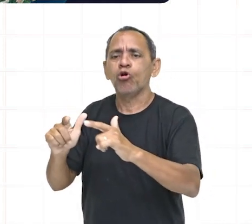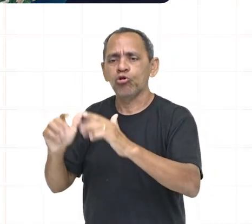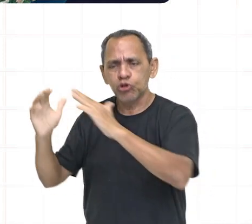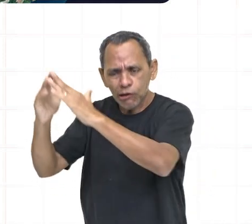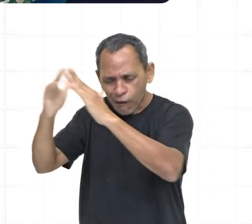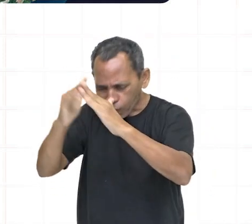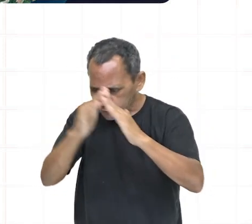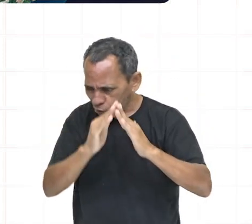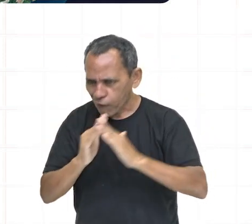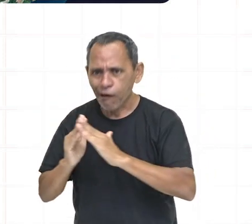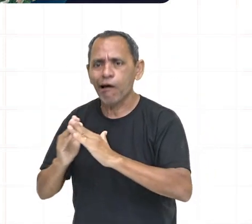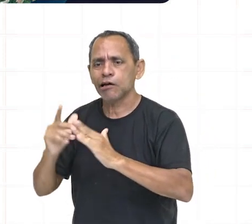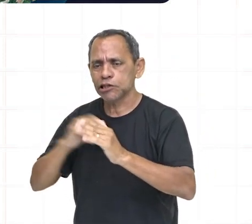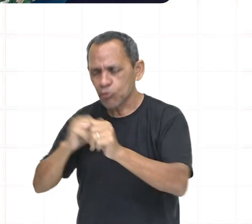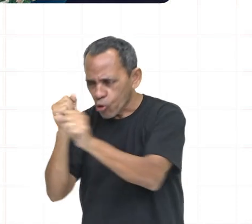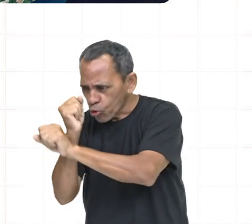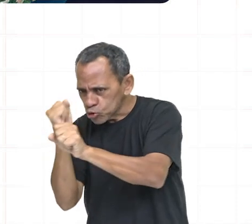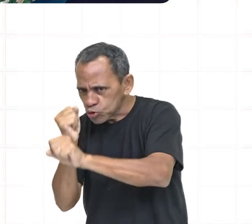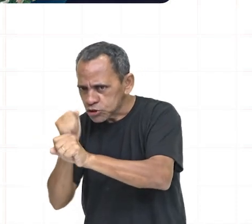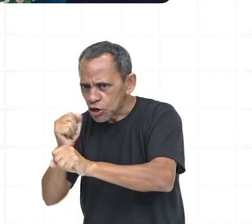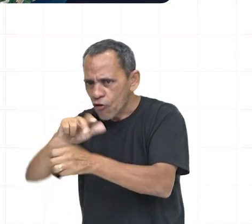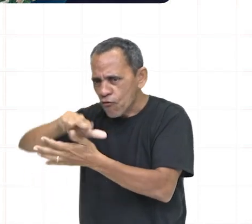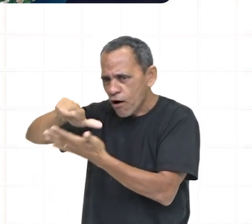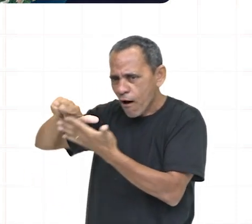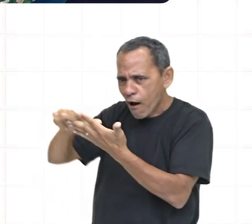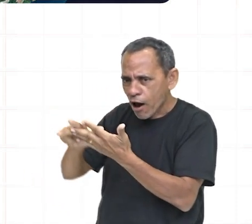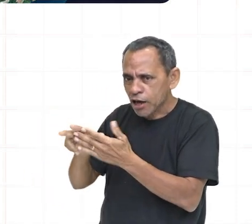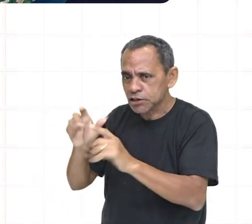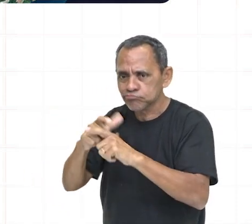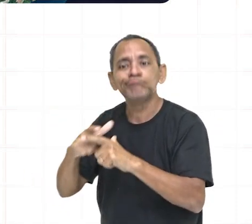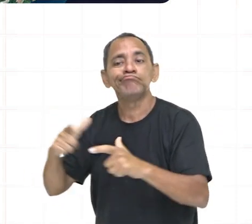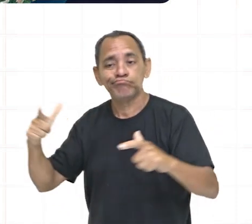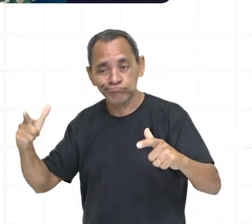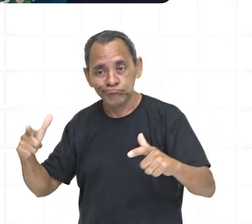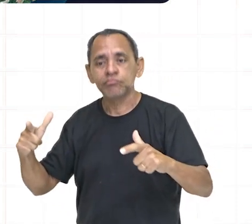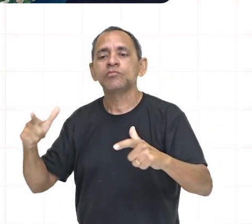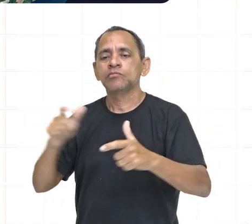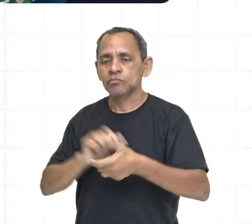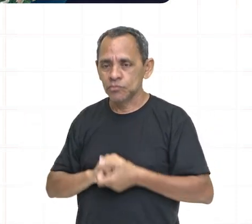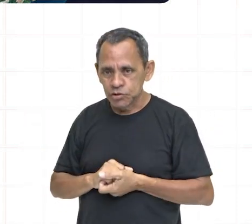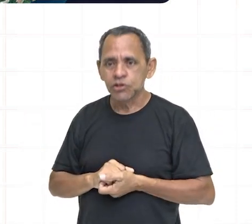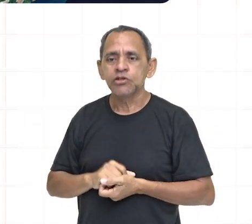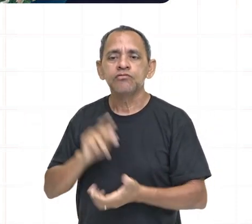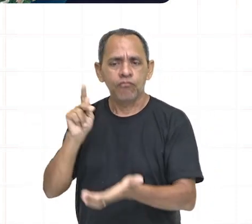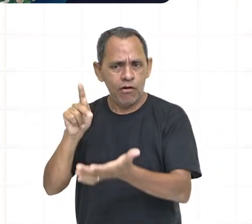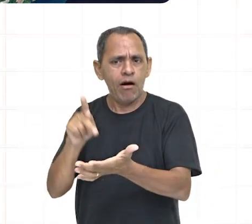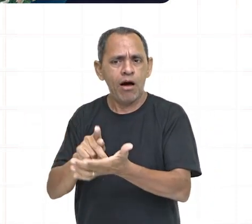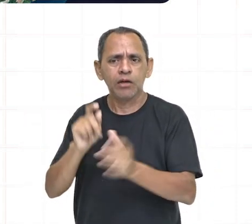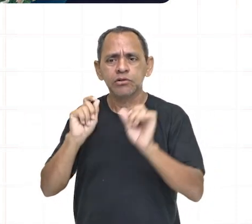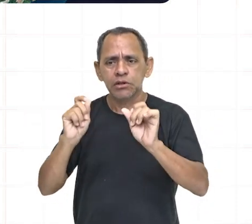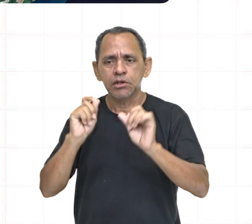as construções que aparecem são bem maiores, isso é um distrito industrial, tudo